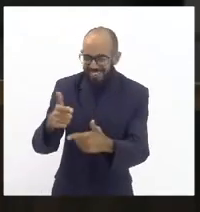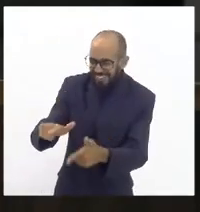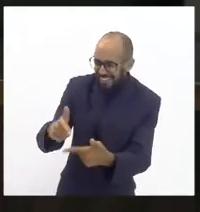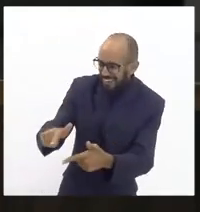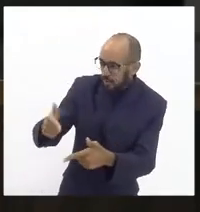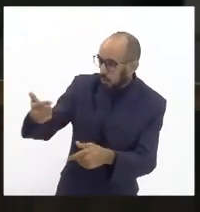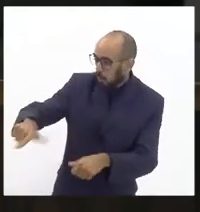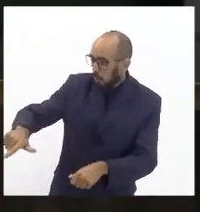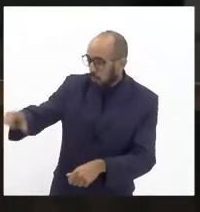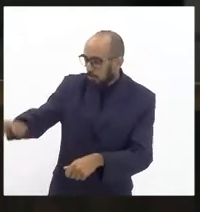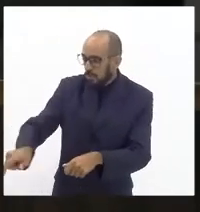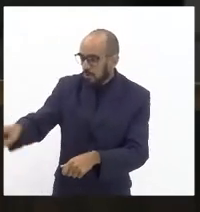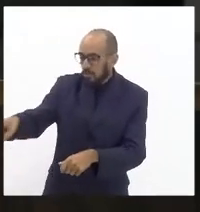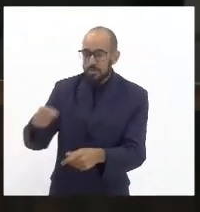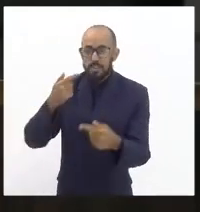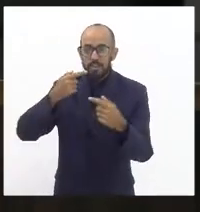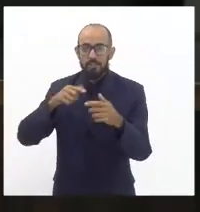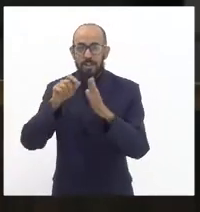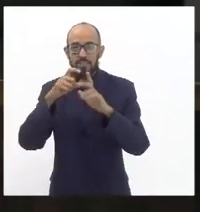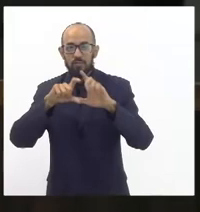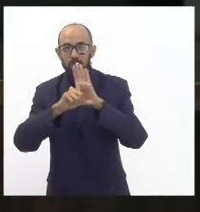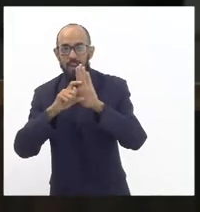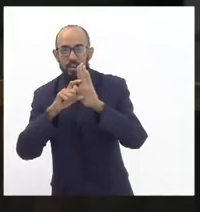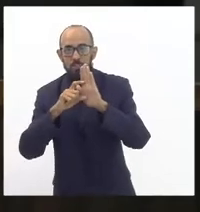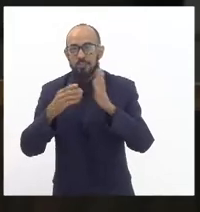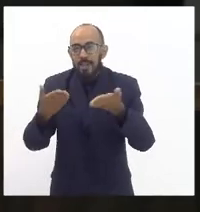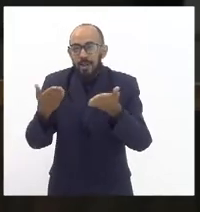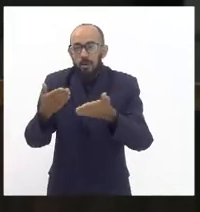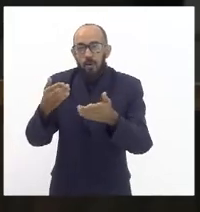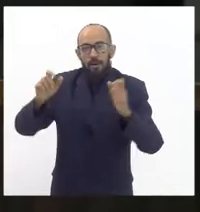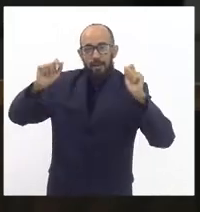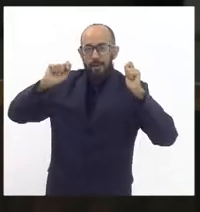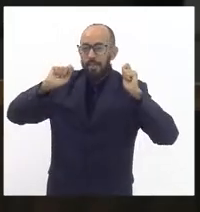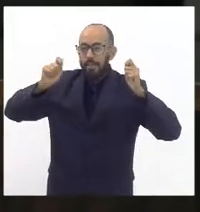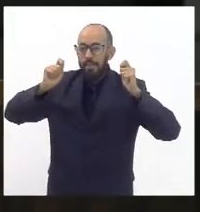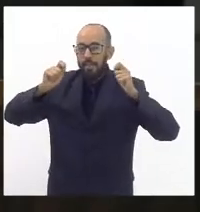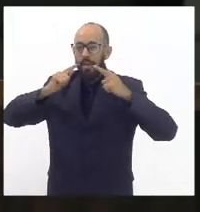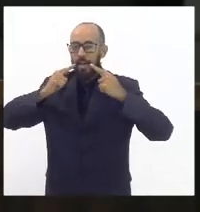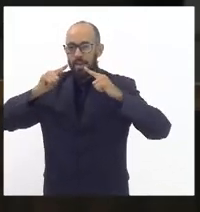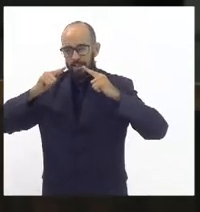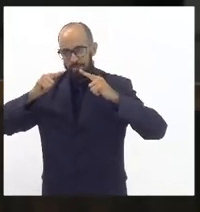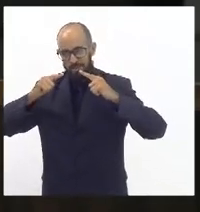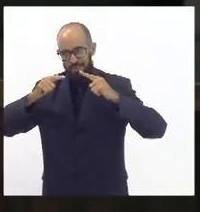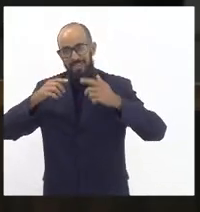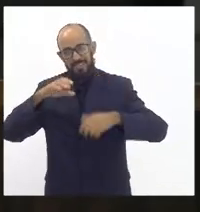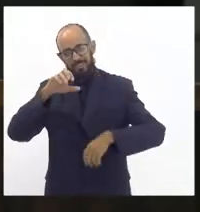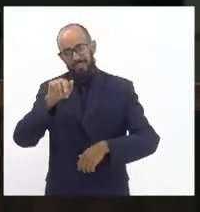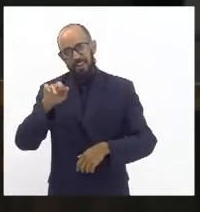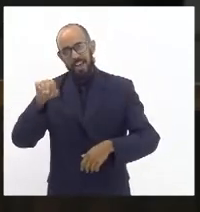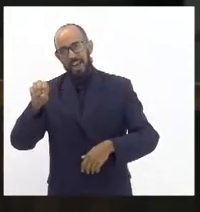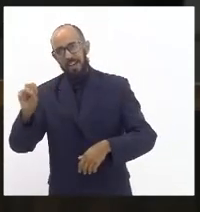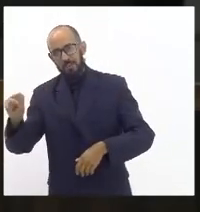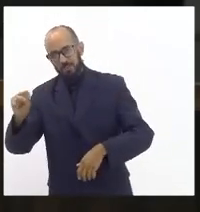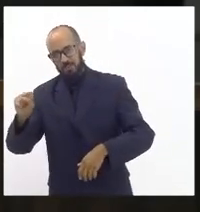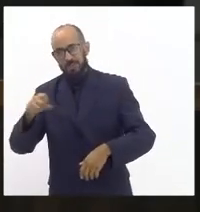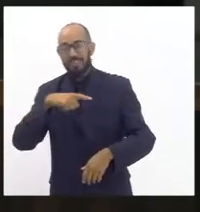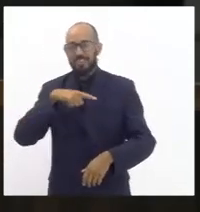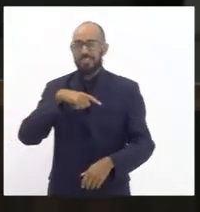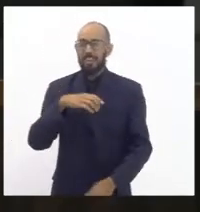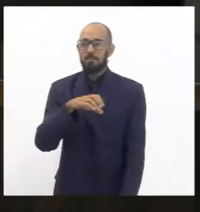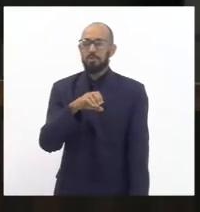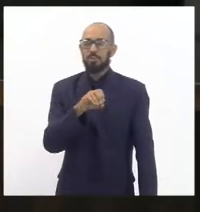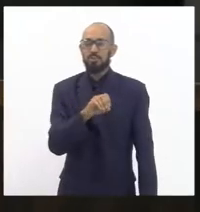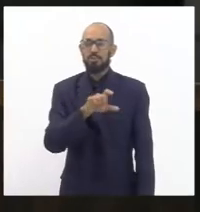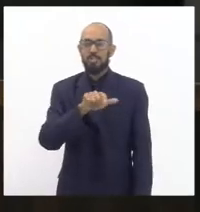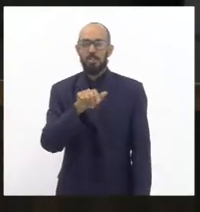que faz versos que ama protesta E agora José esse eh eh do Carlos Drumond mas tem também do Olavo Bilac